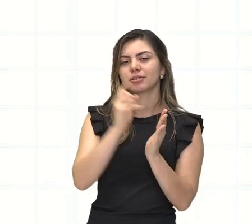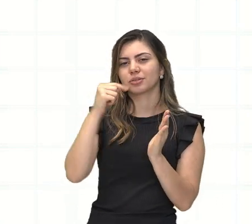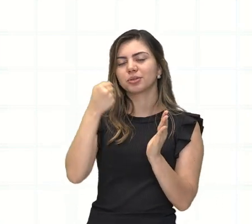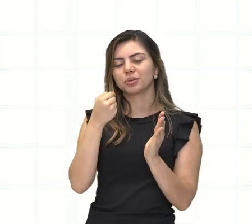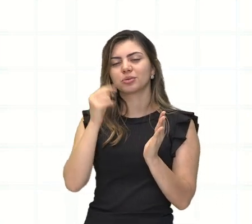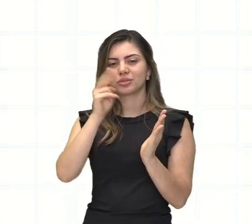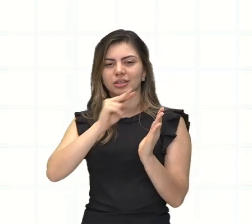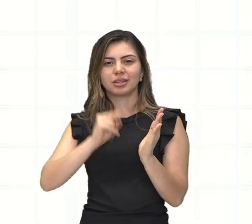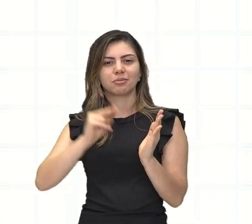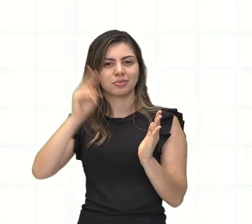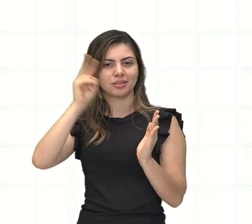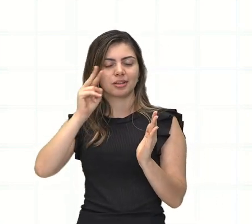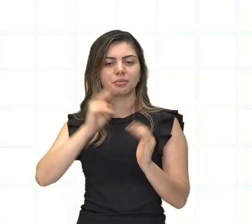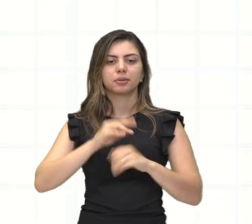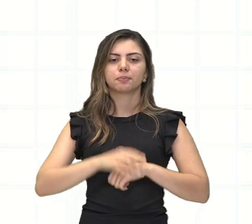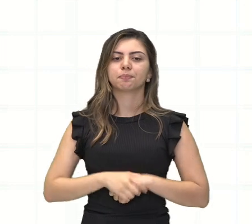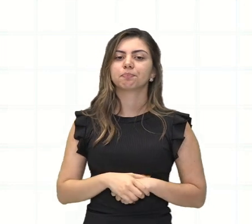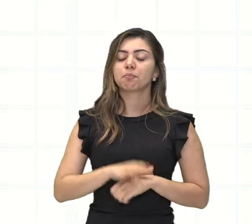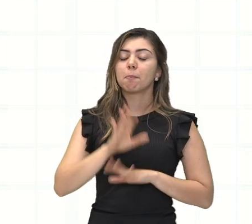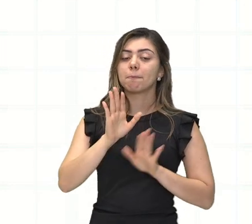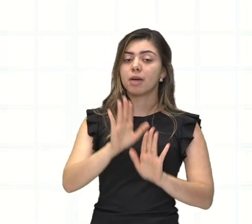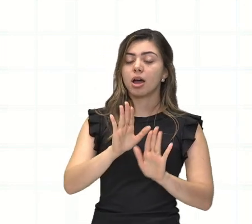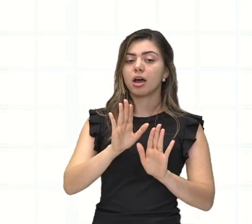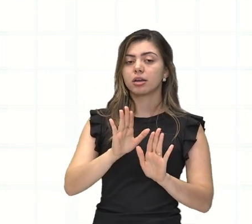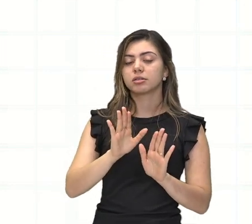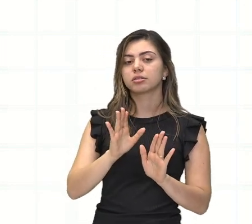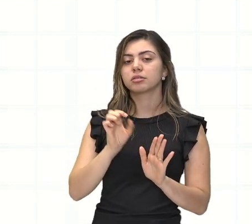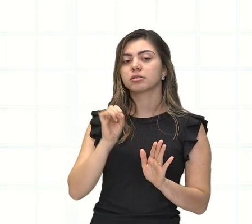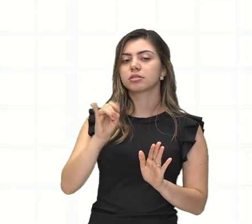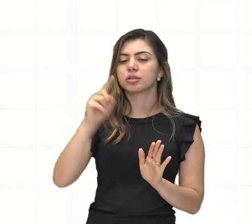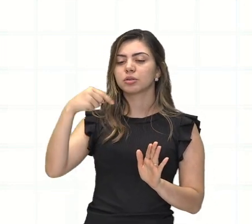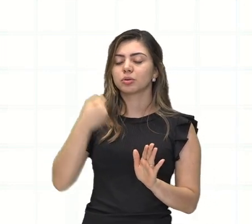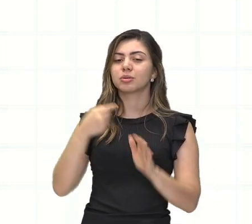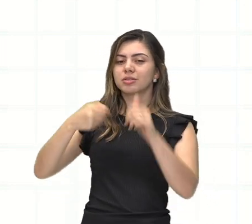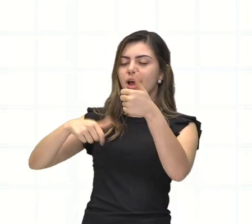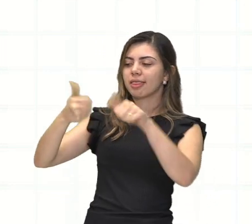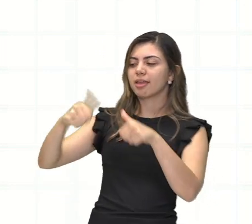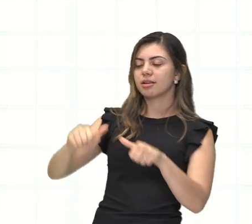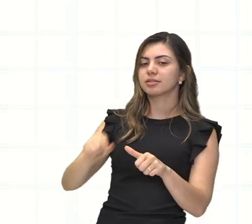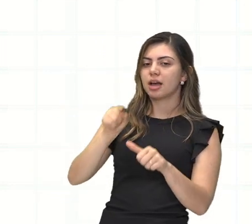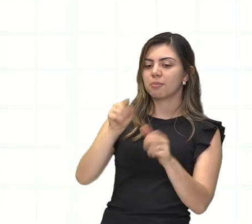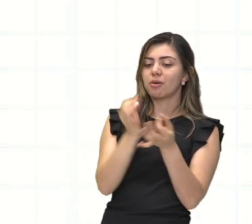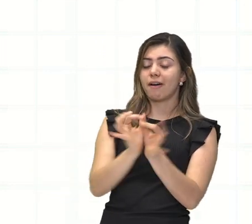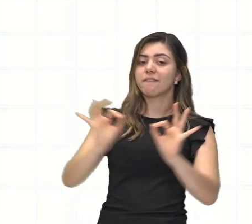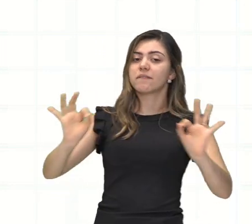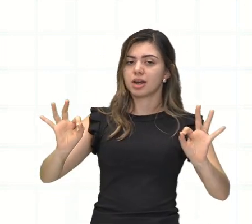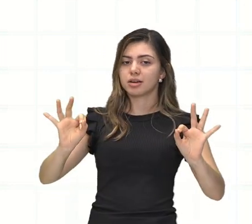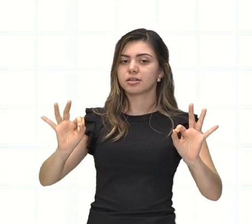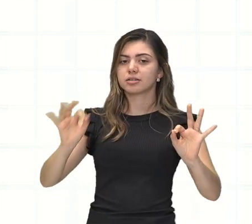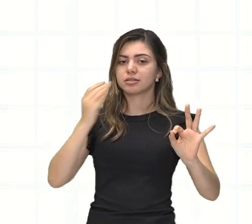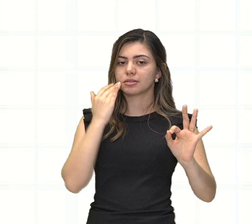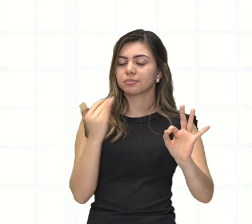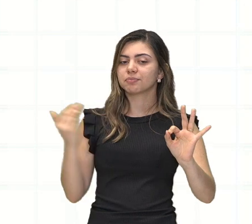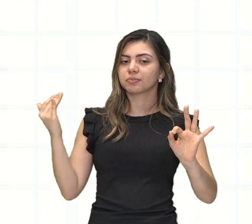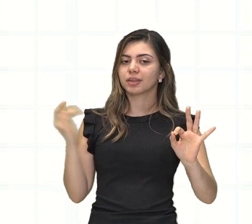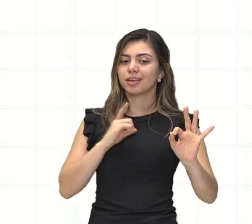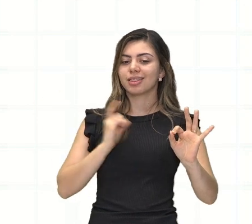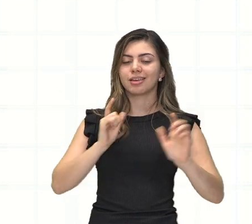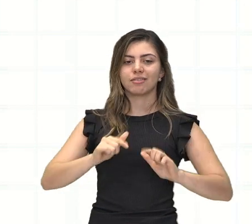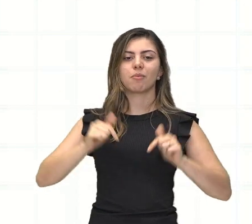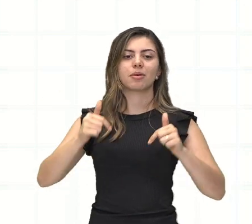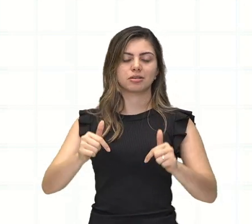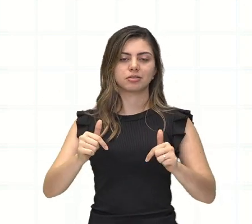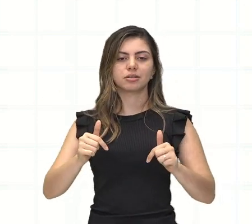vimos, correto? Mas se olharmos para esta ação,